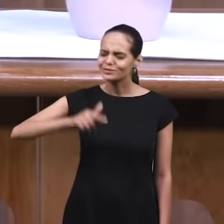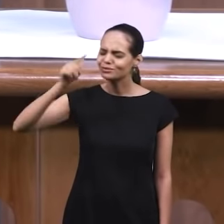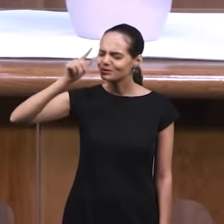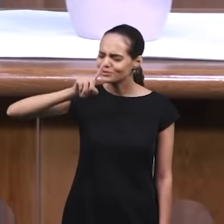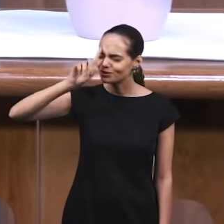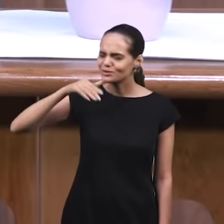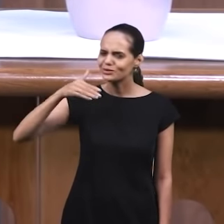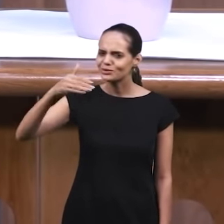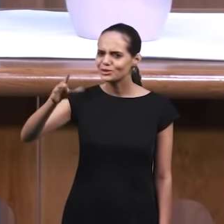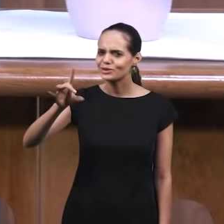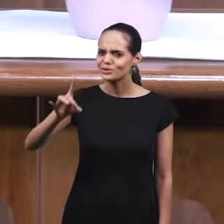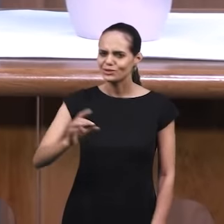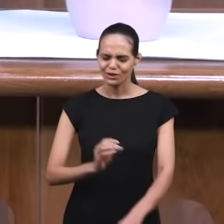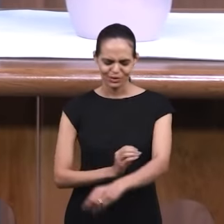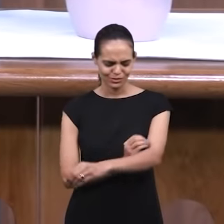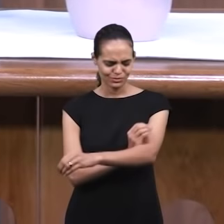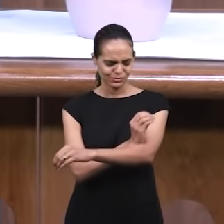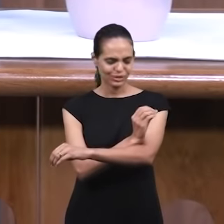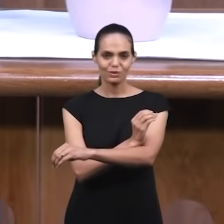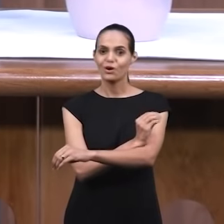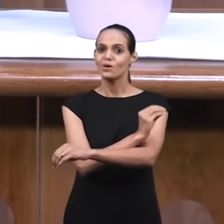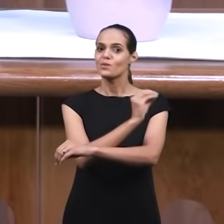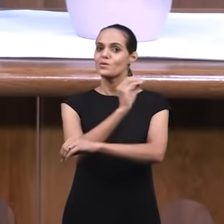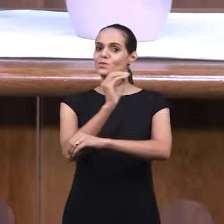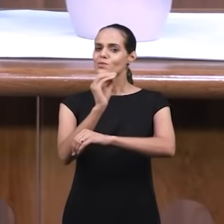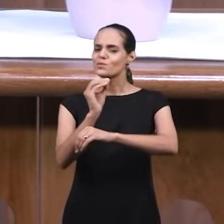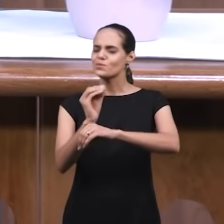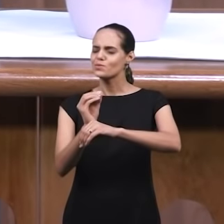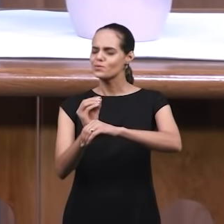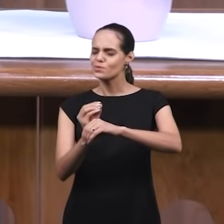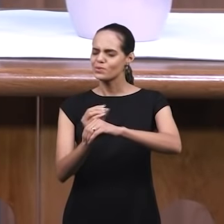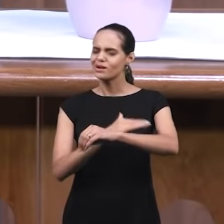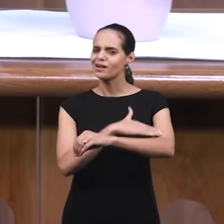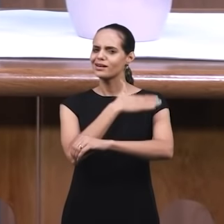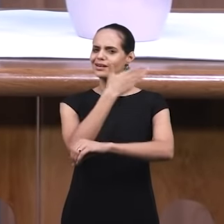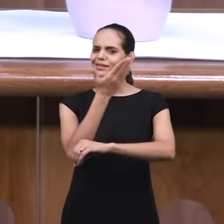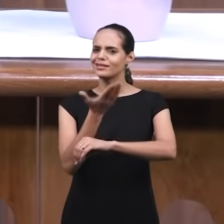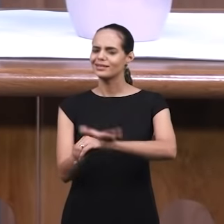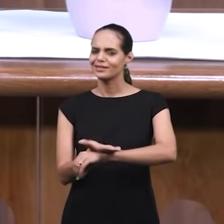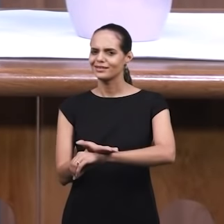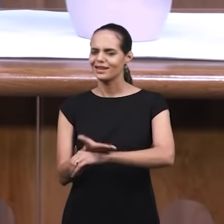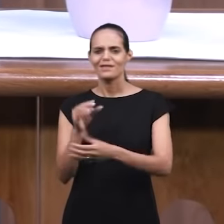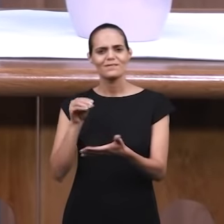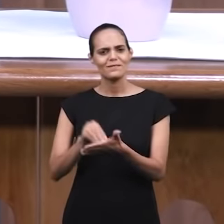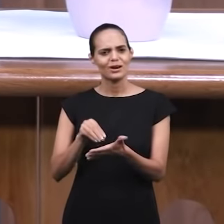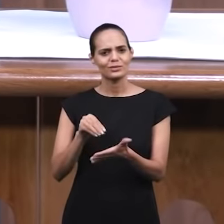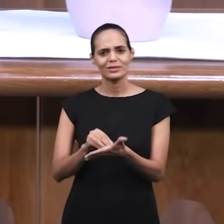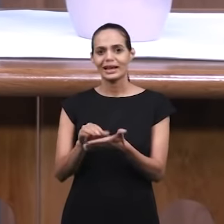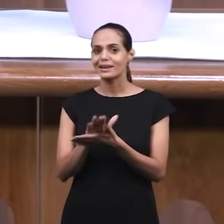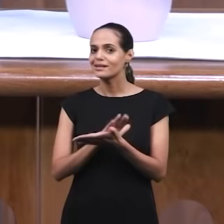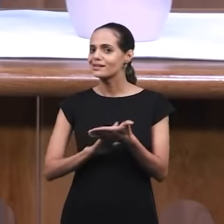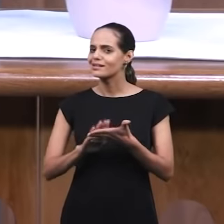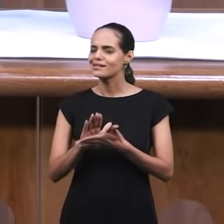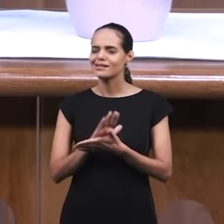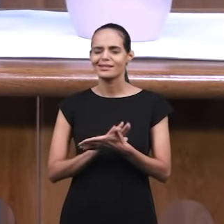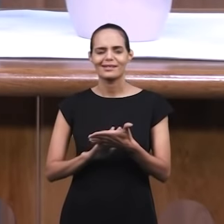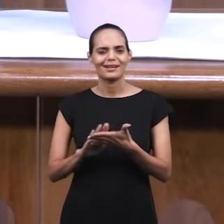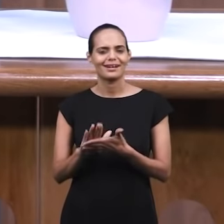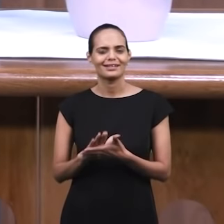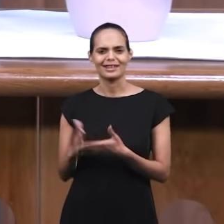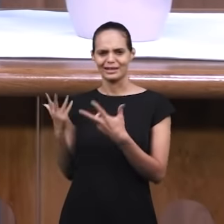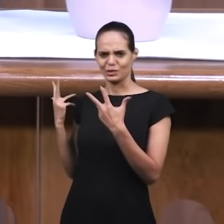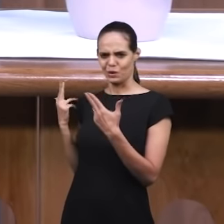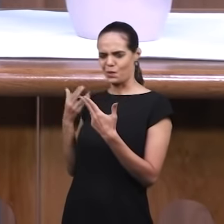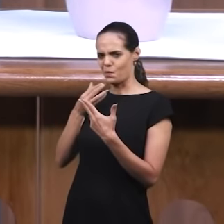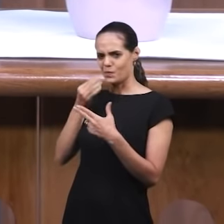no amanhecer do dia, mas ao longo de todo o dia. Não faltará da parte de Deus, como não faltou para o